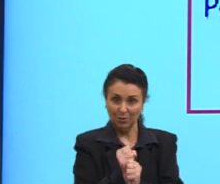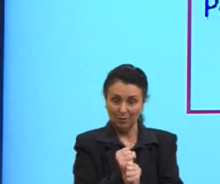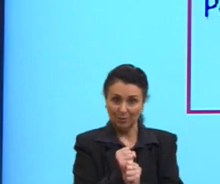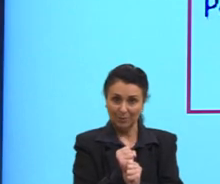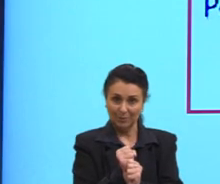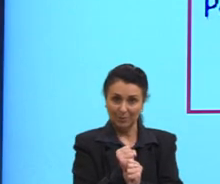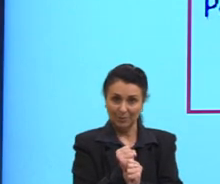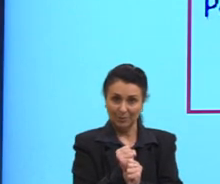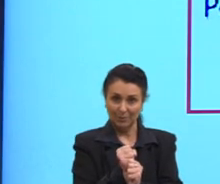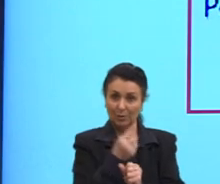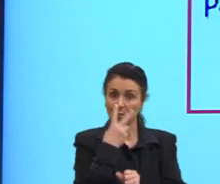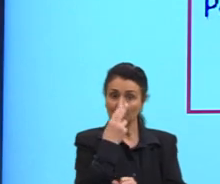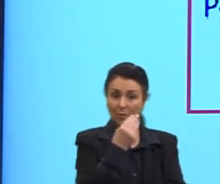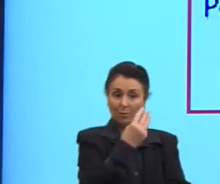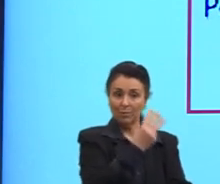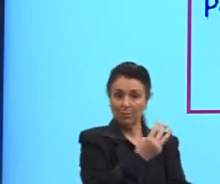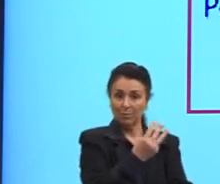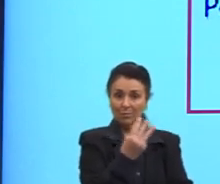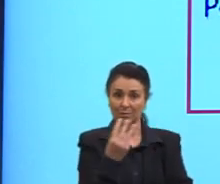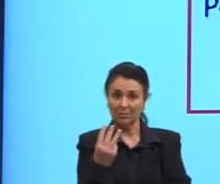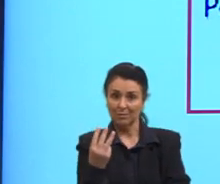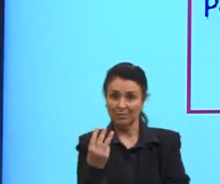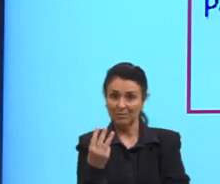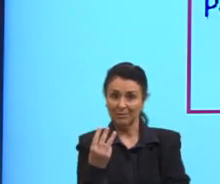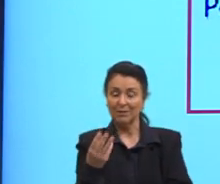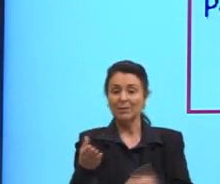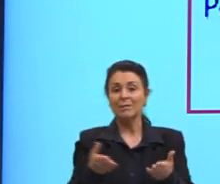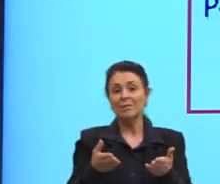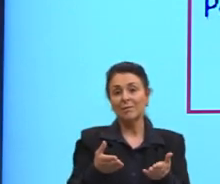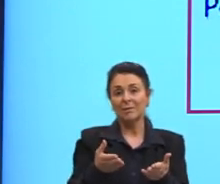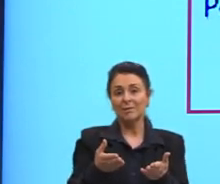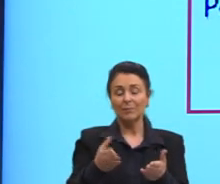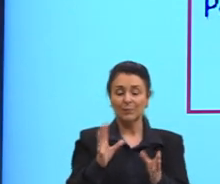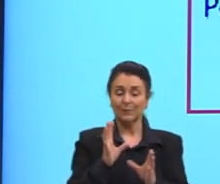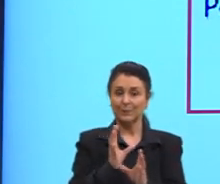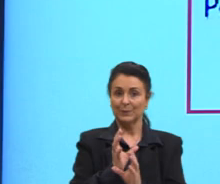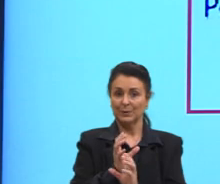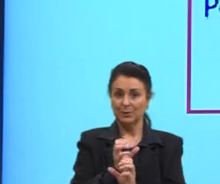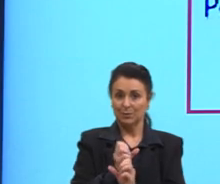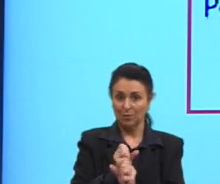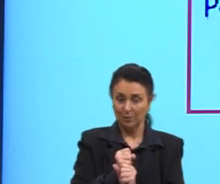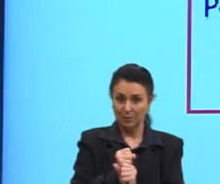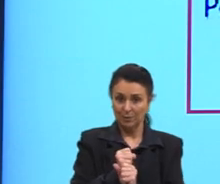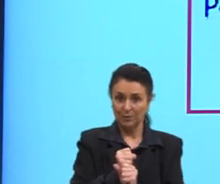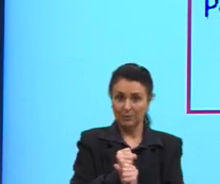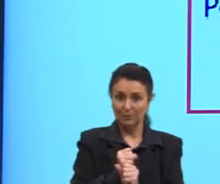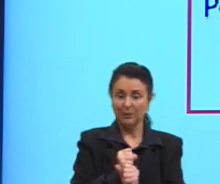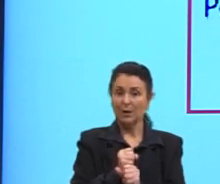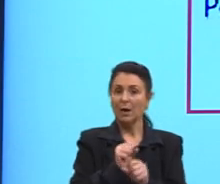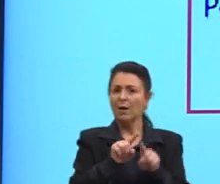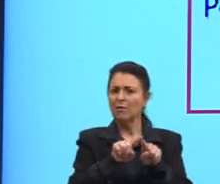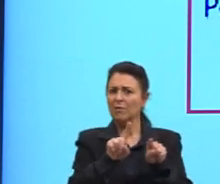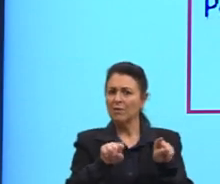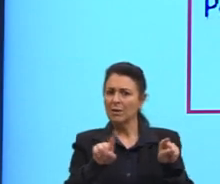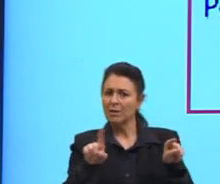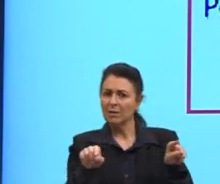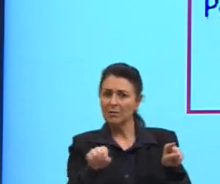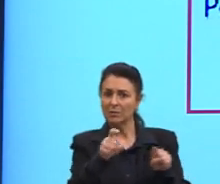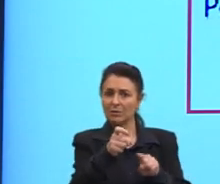= 33 que que vai acontecer aqui nós vamos tomar a variável X então